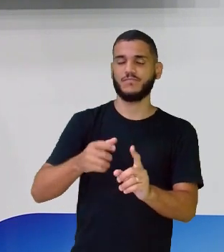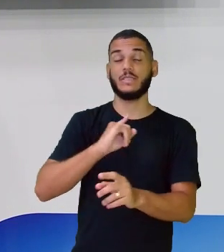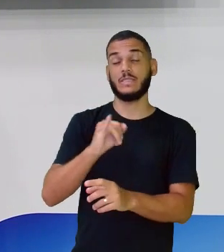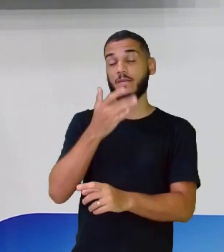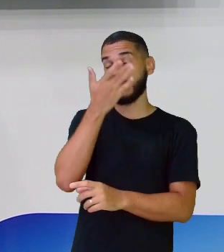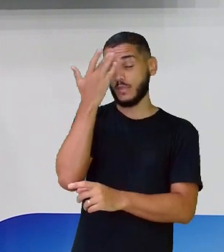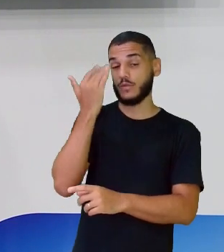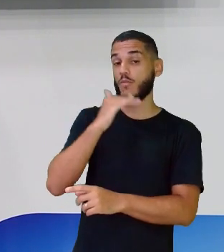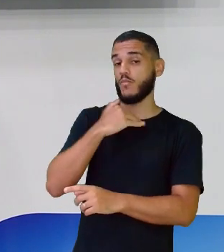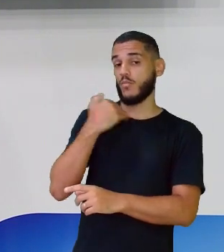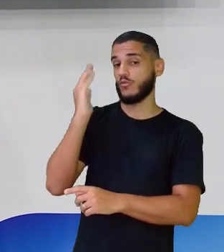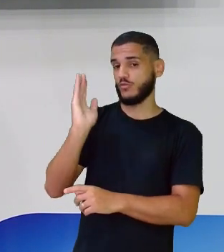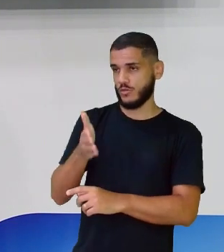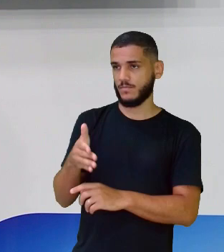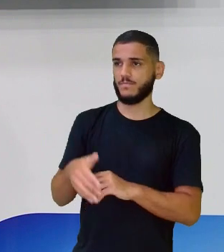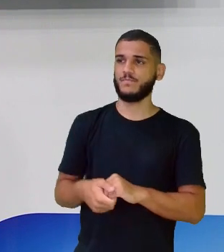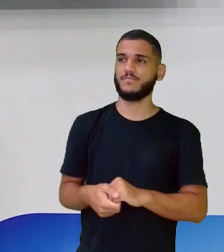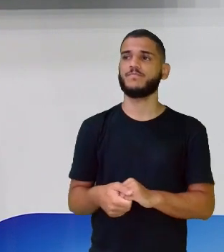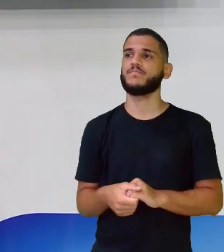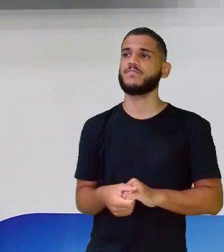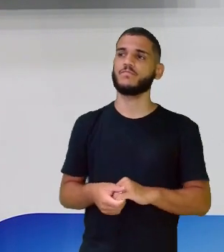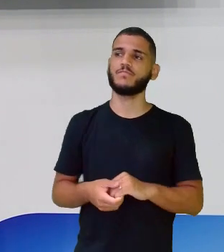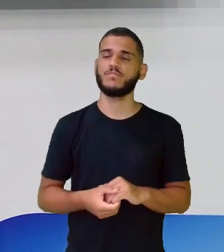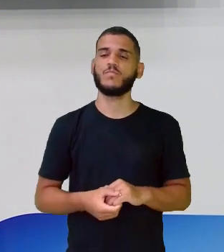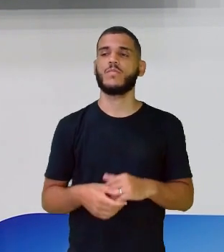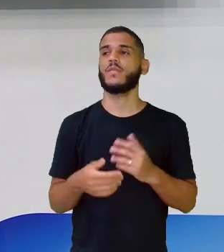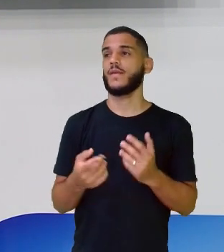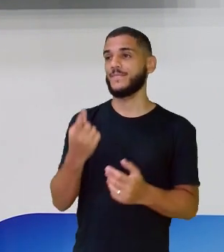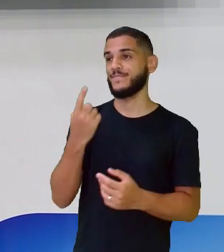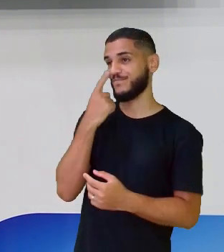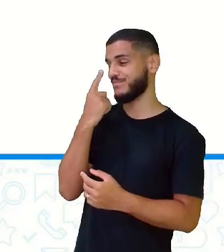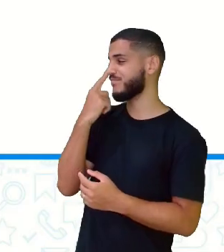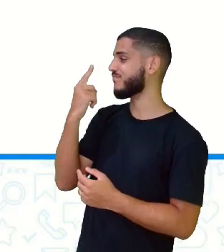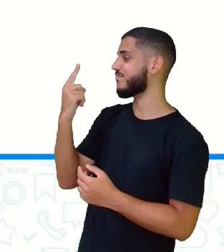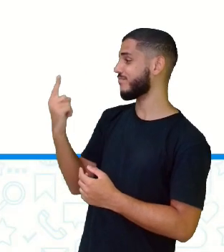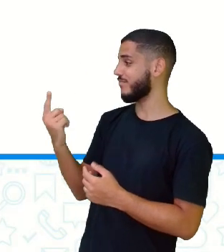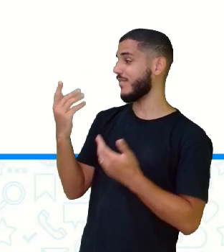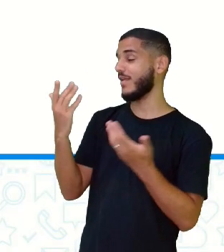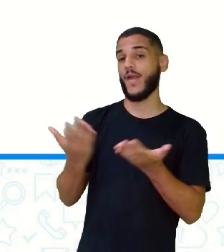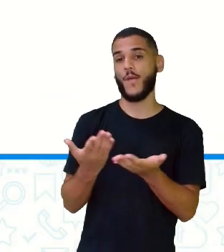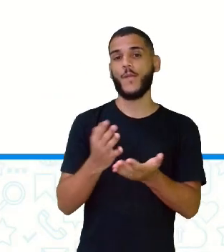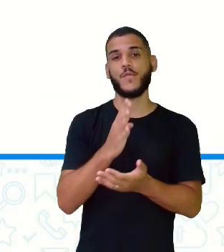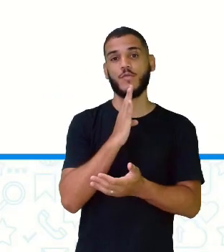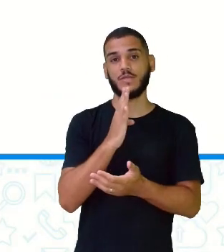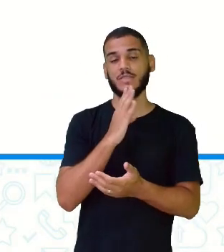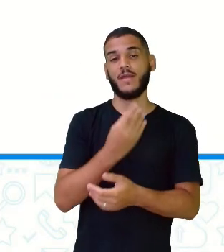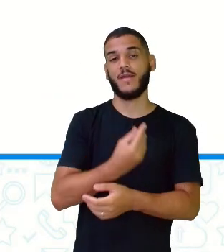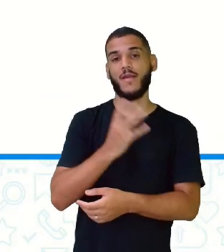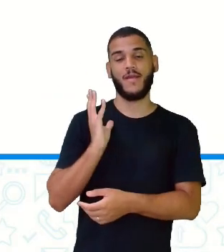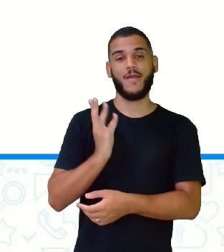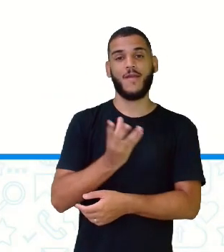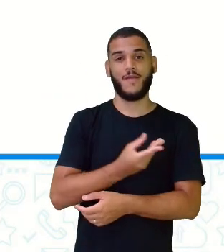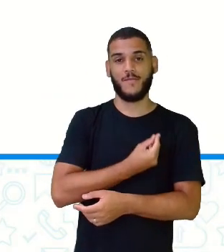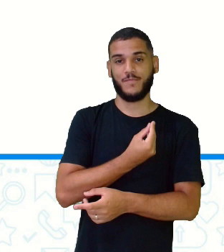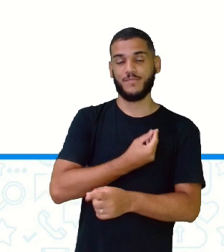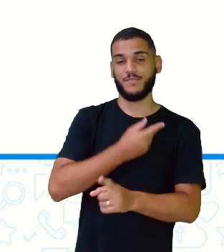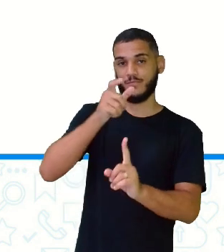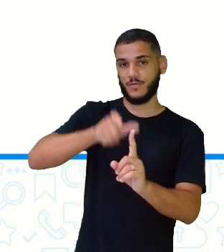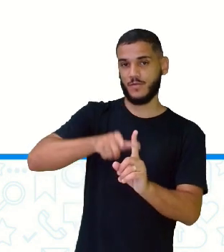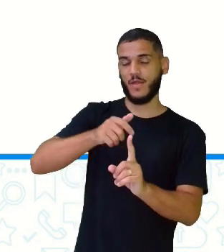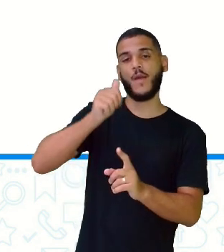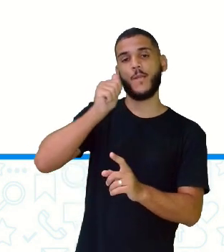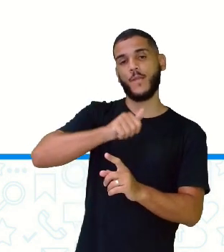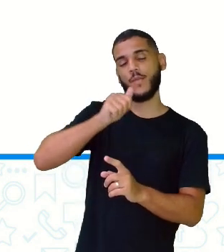pessoa já está falecida. Vamos conhecer a biografia da Tarsila do Amaral. Tarsila do Amaral, aí, essa